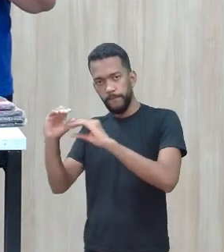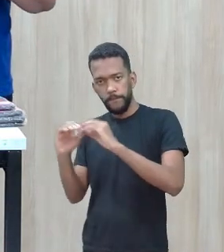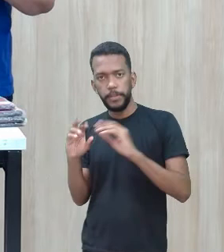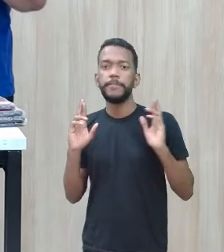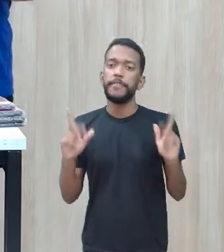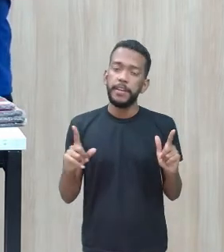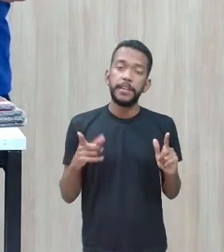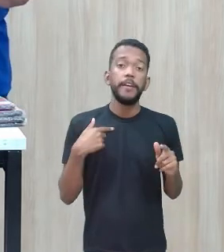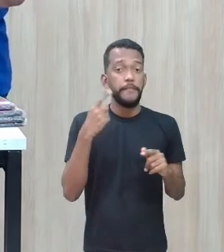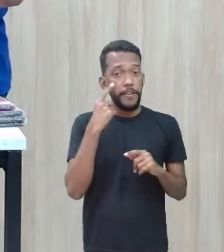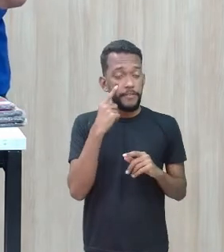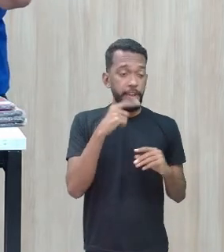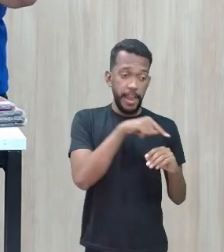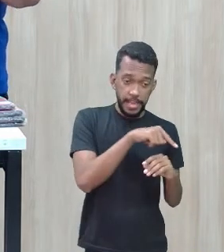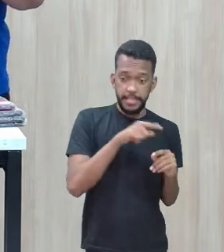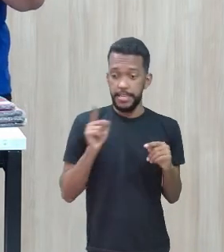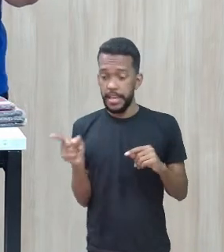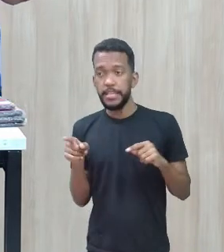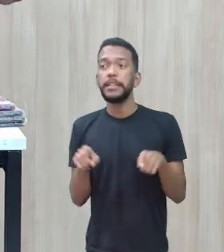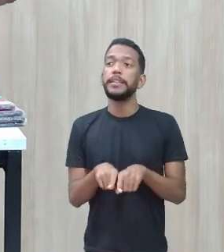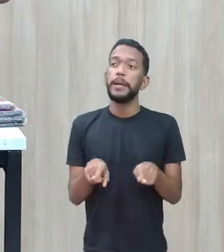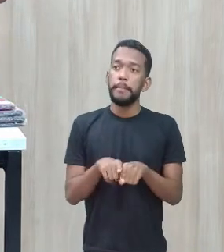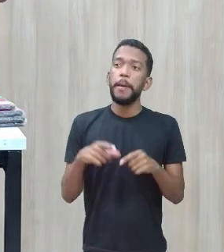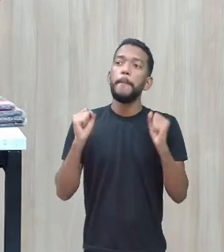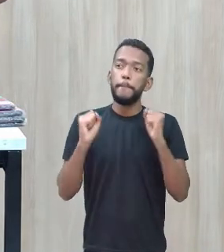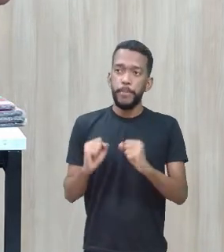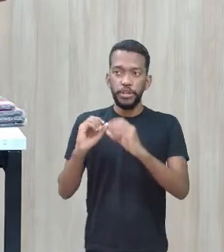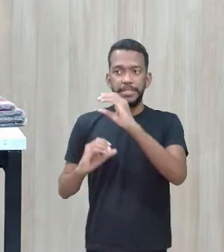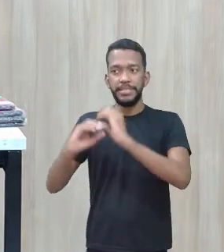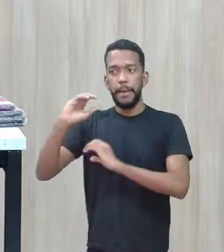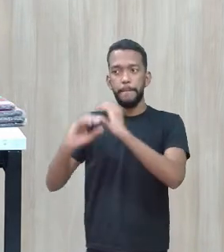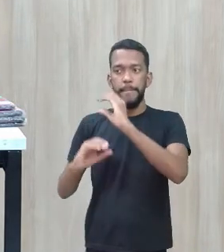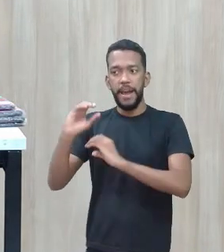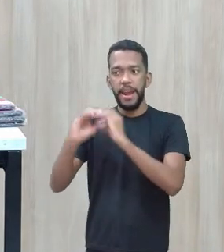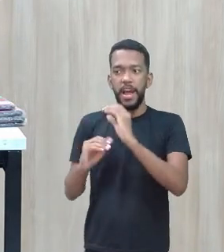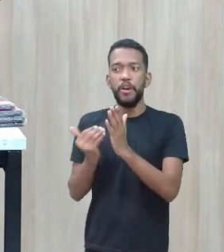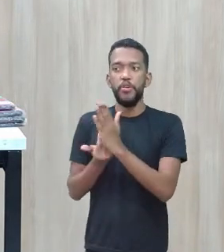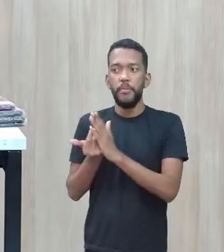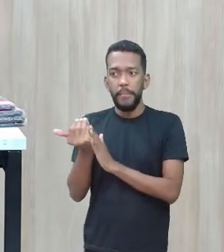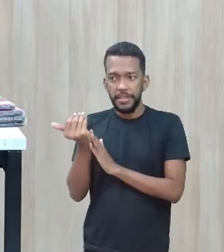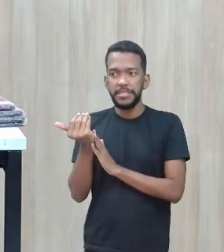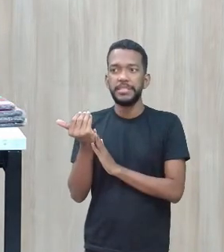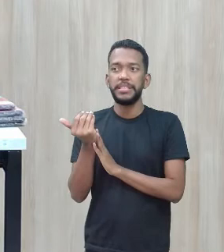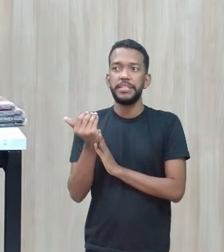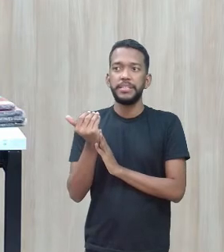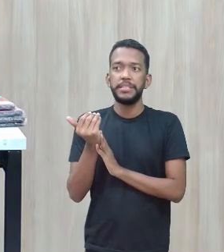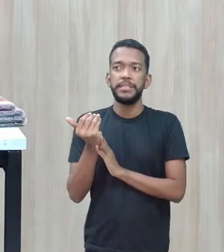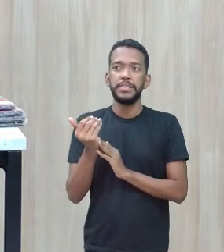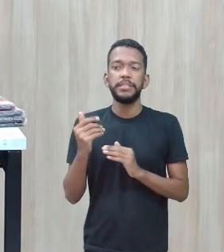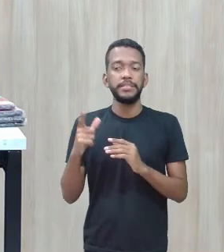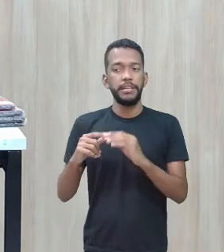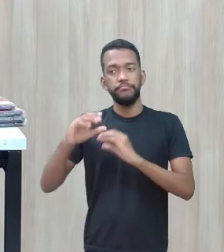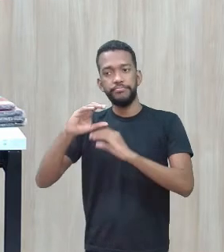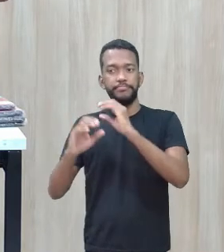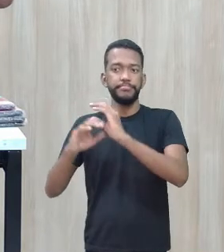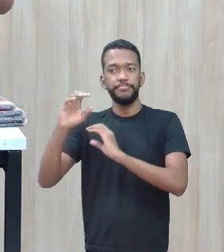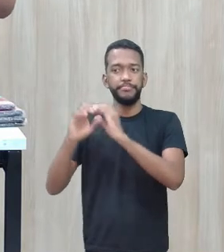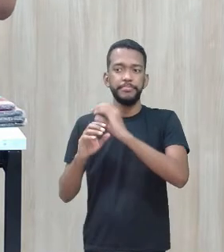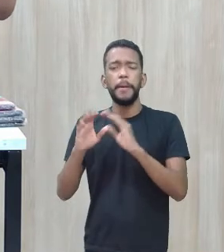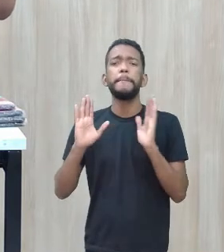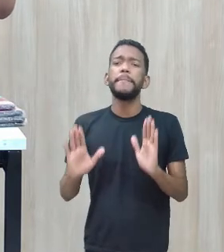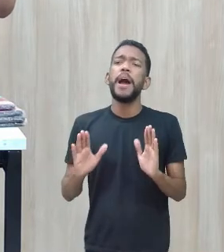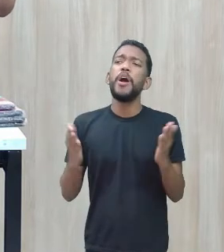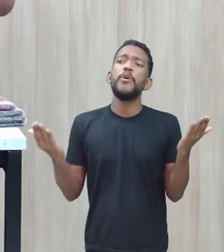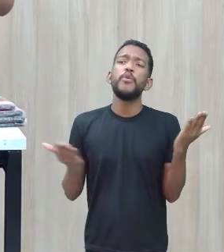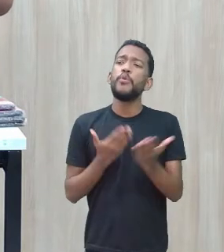mistura homogênea e essa mistura heterogênea, ela pode sim começar a ser separada. Mas